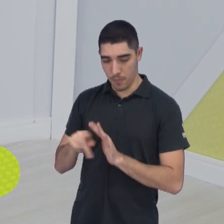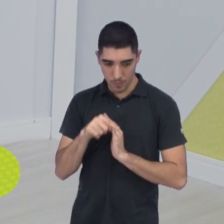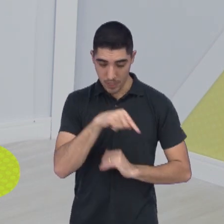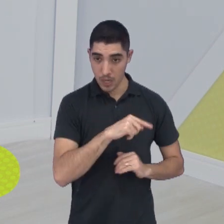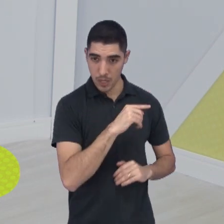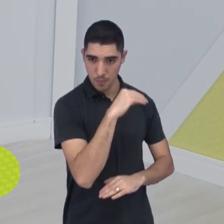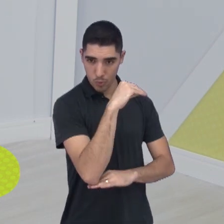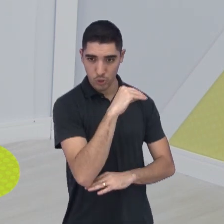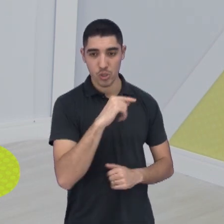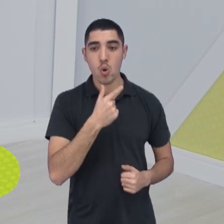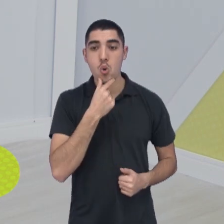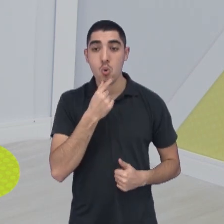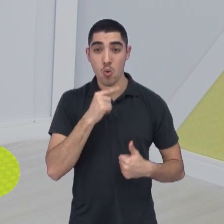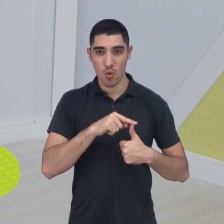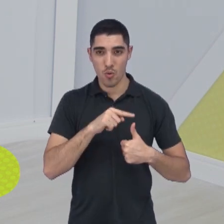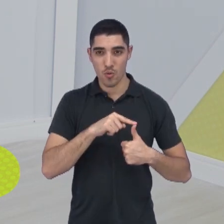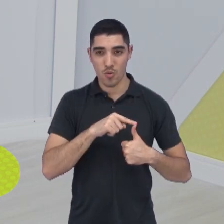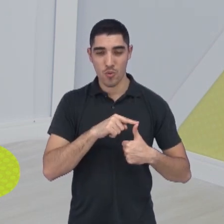do Mogi, o